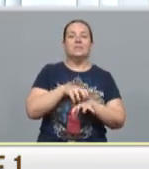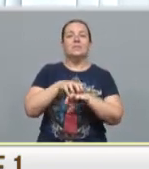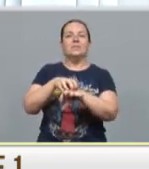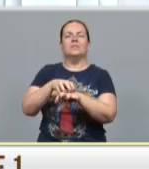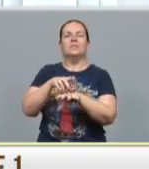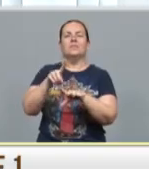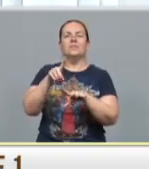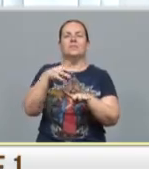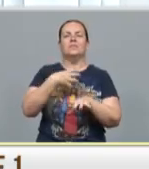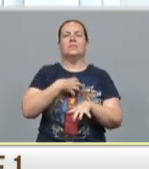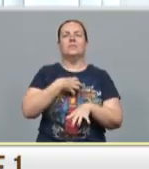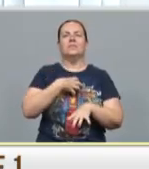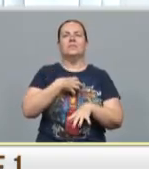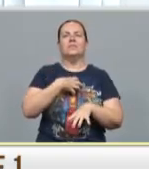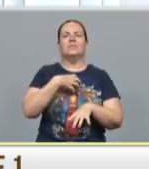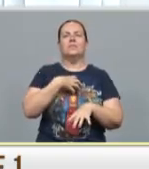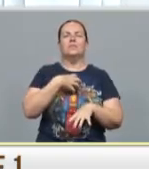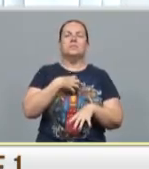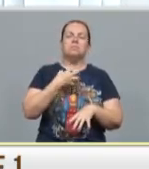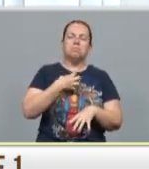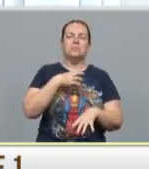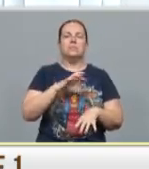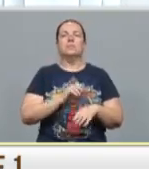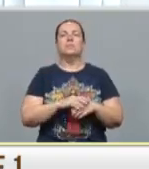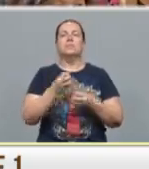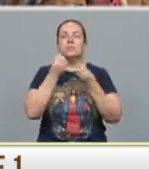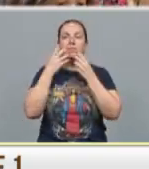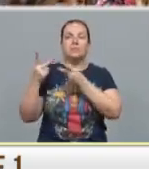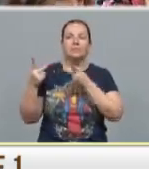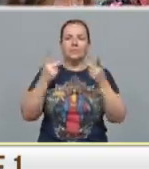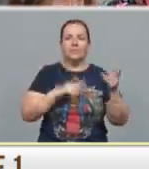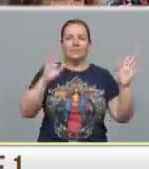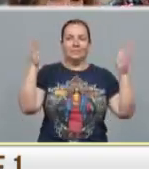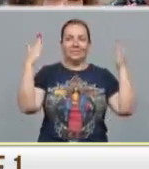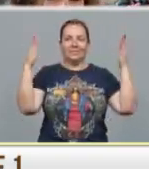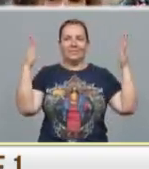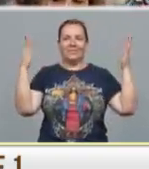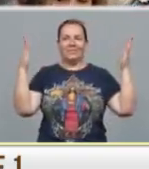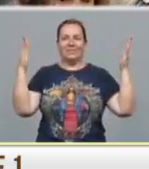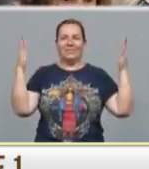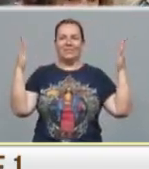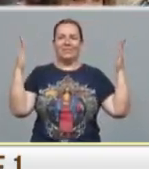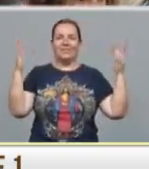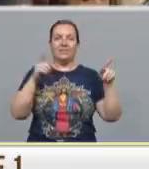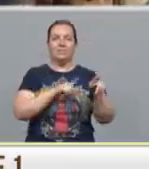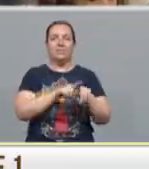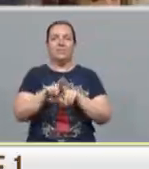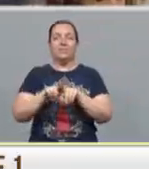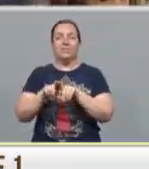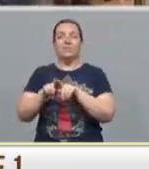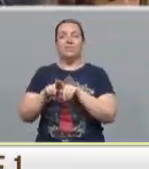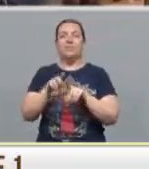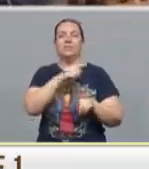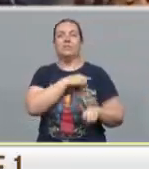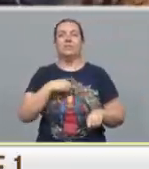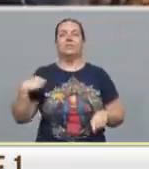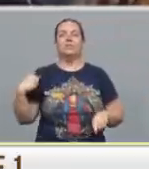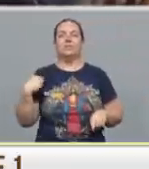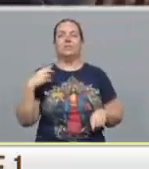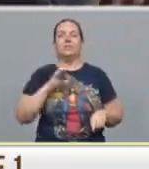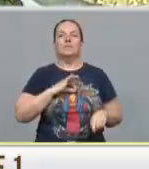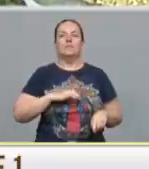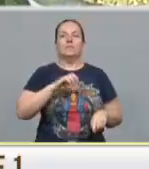de Fortaleza. Sejam muito bem-vindos. Uma salva de palmas também à irmã e ao padre